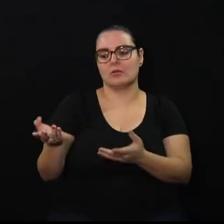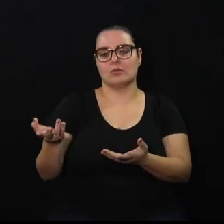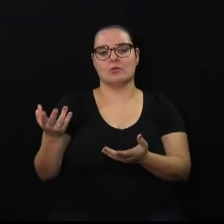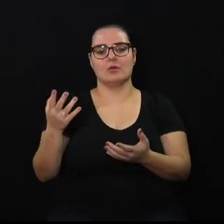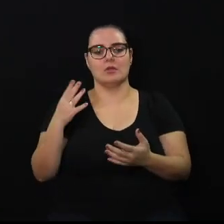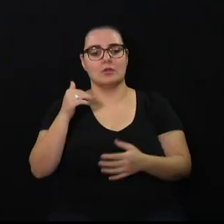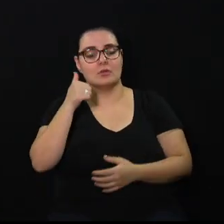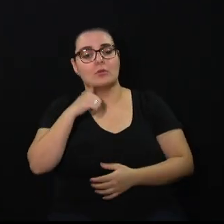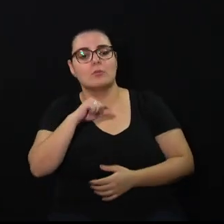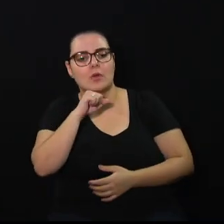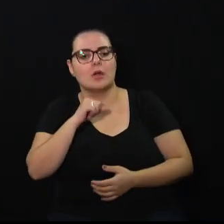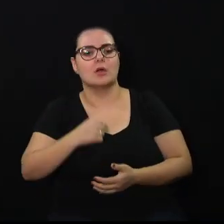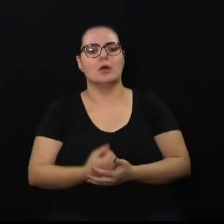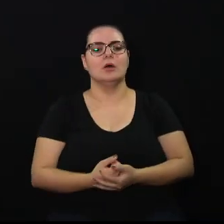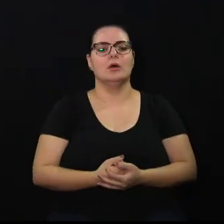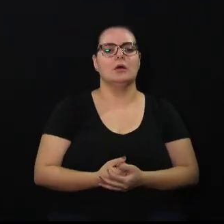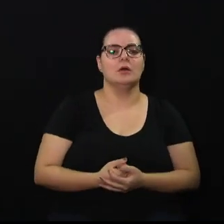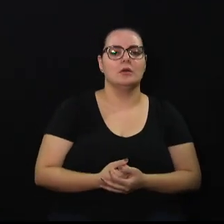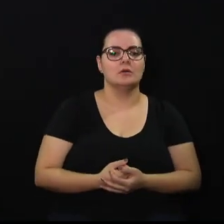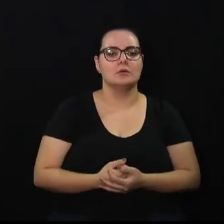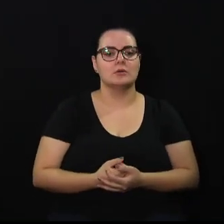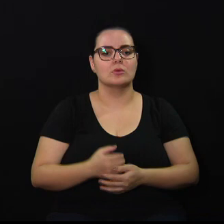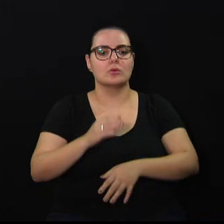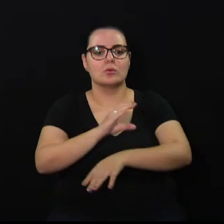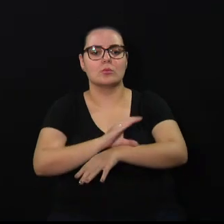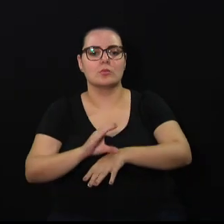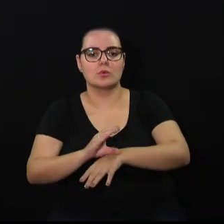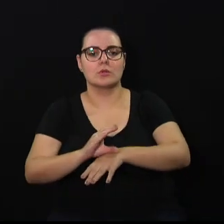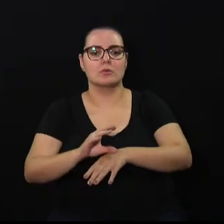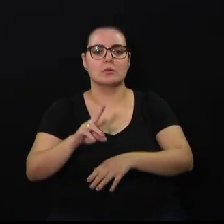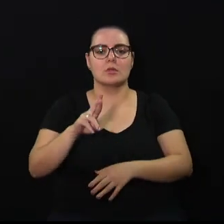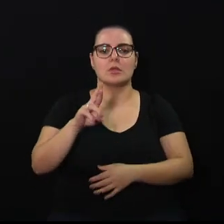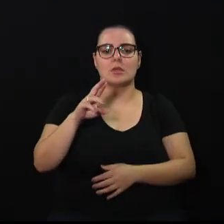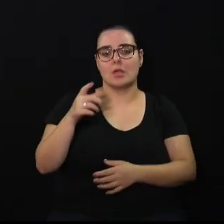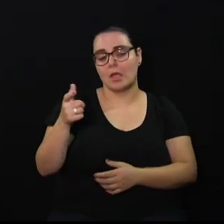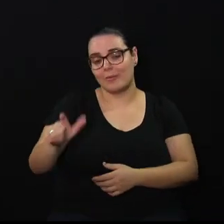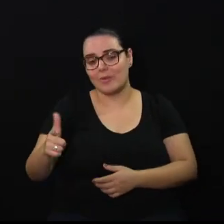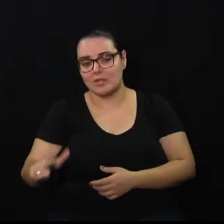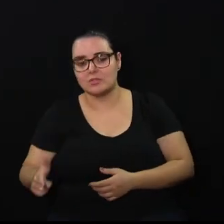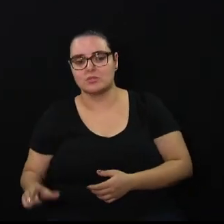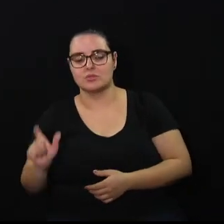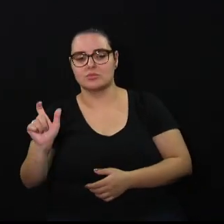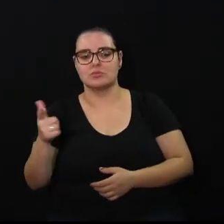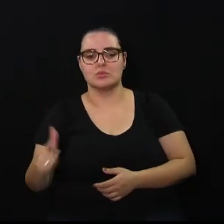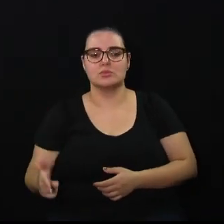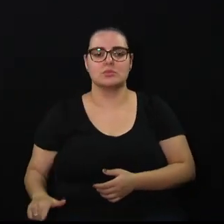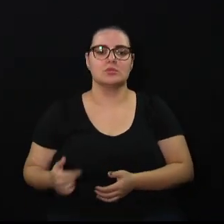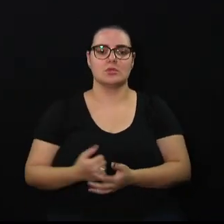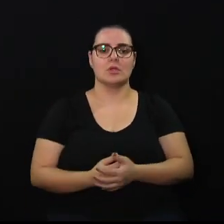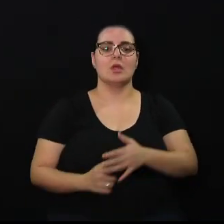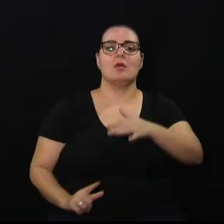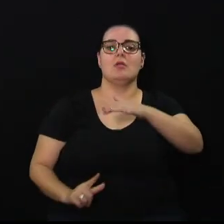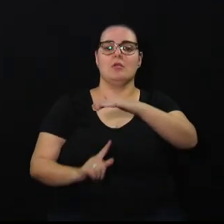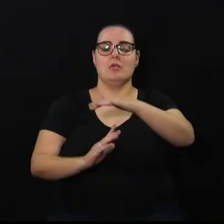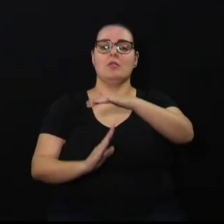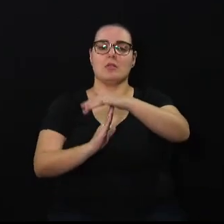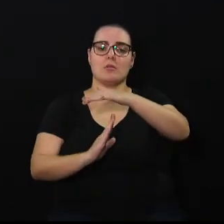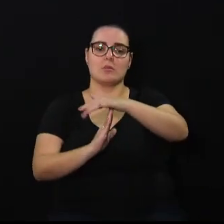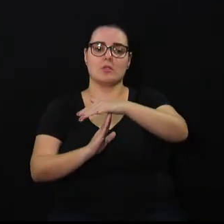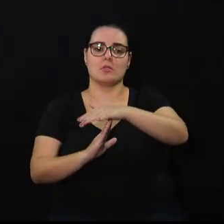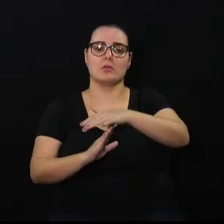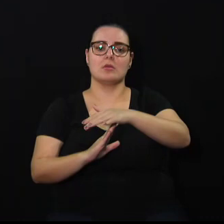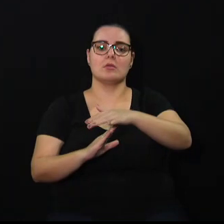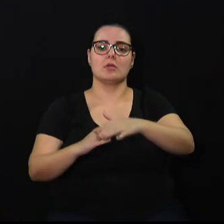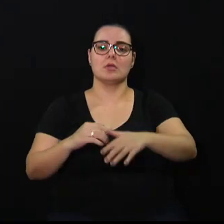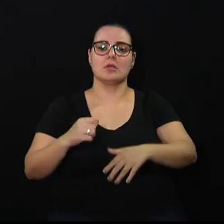repetitivos estereotipados interesses em atividades limitadas muitas vezes limitando até as atividades só dele mas da família